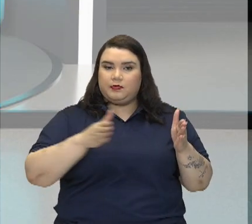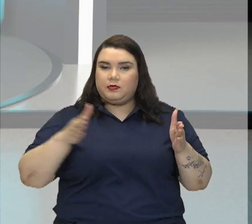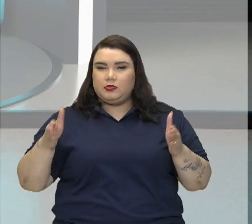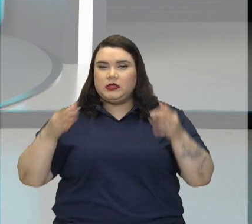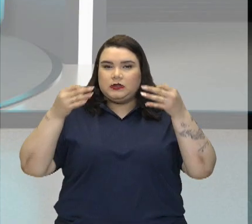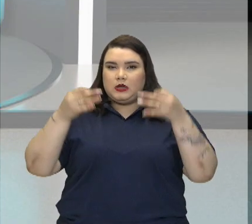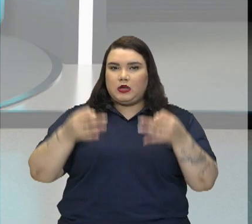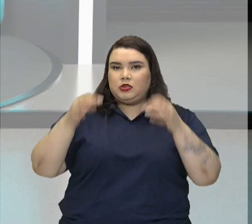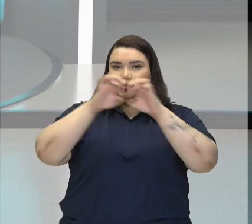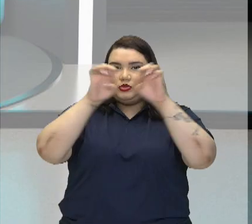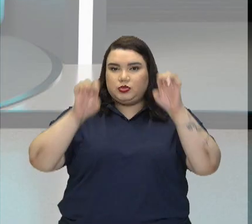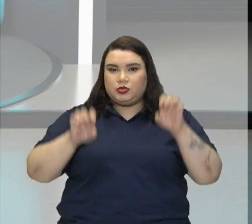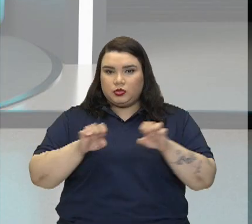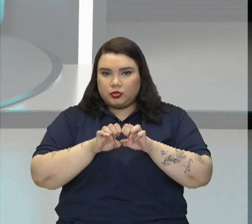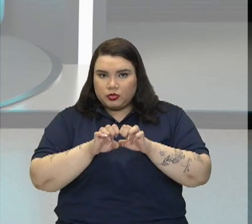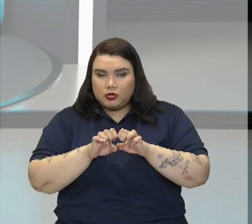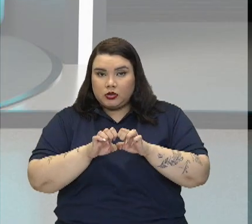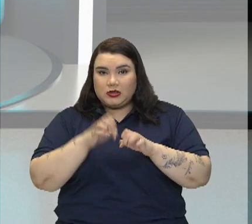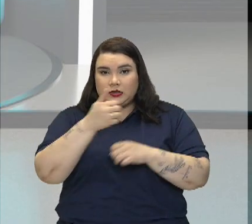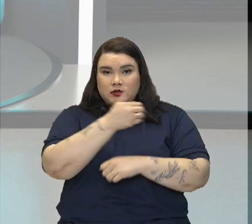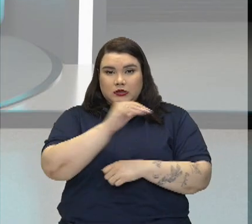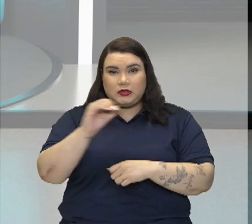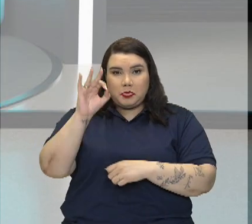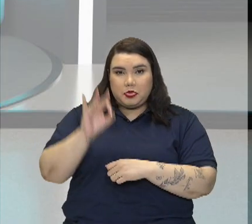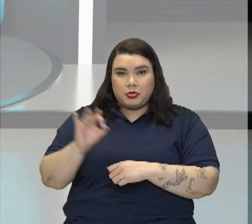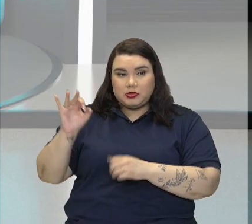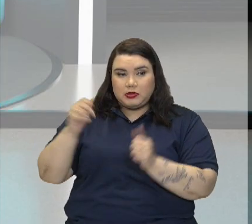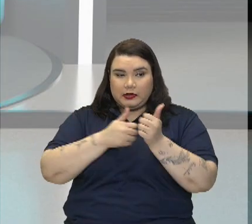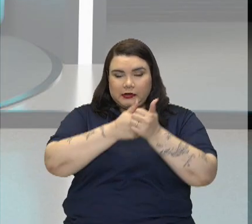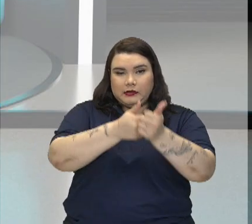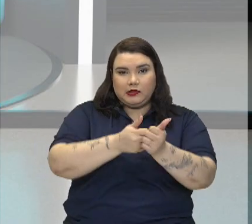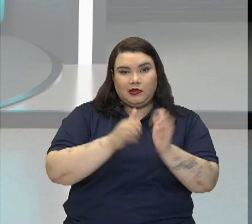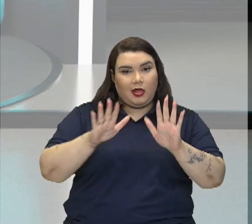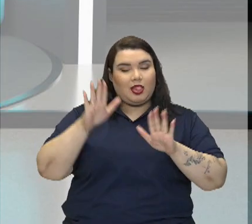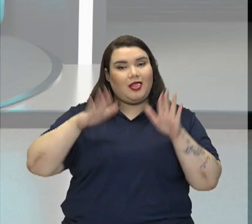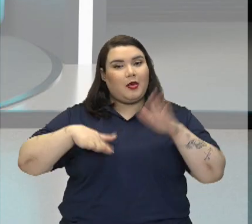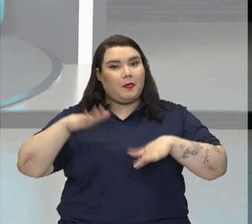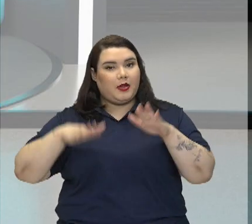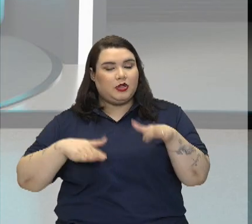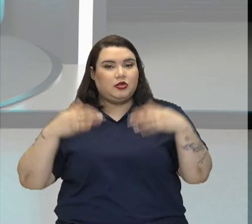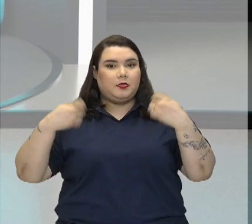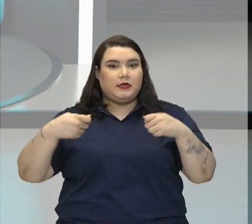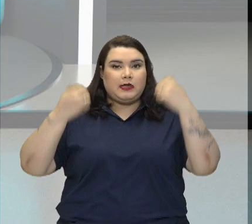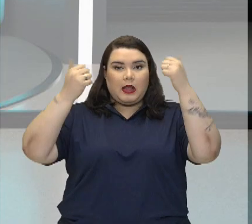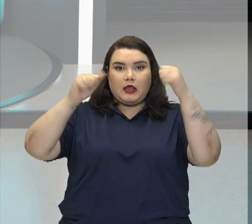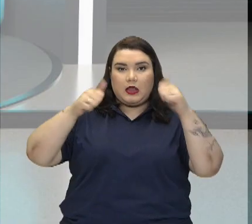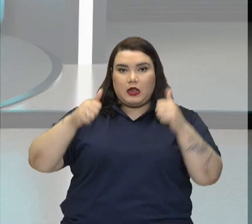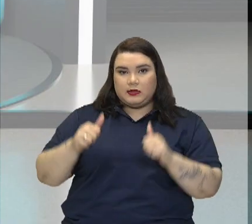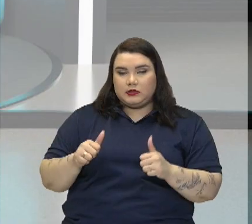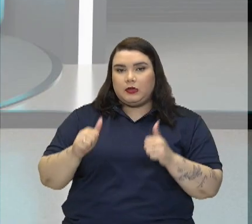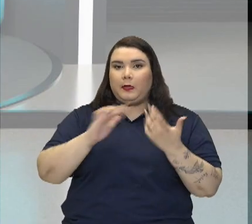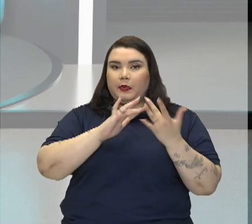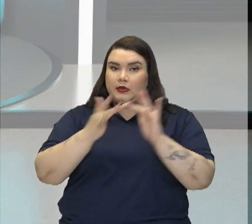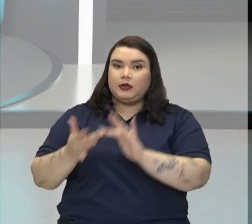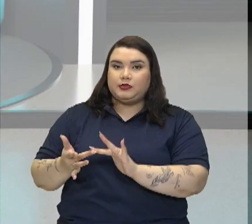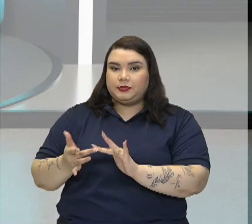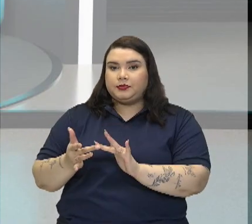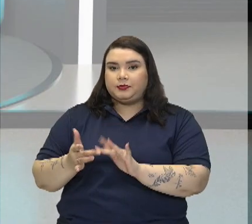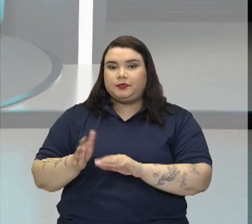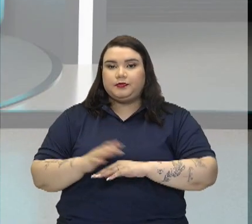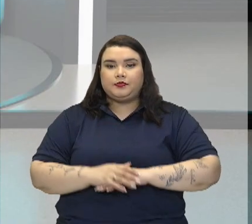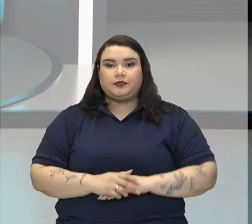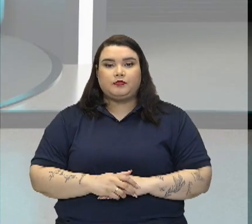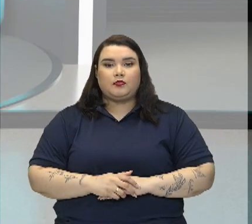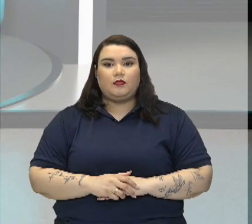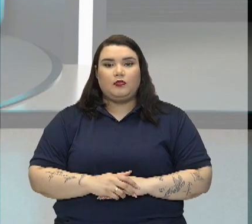sequência linear? Depende, tá? Temos que analisar bem cada situação. Há tramas